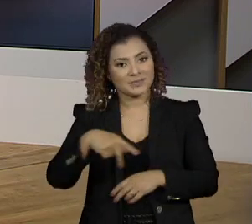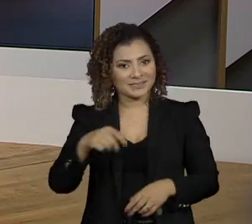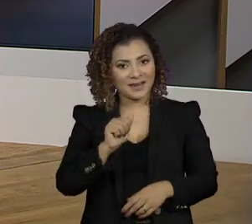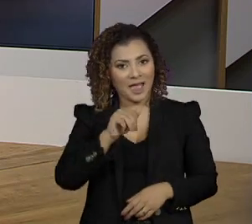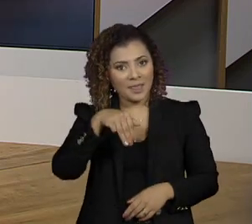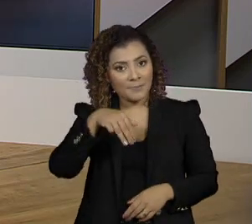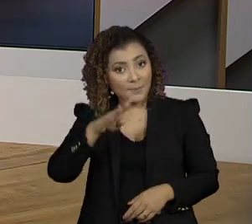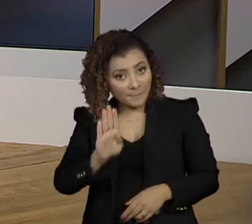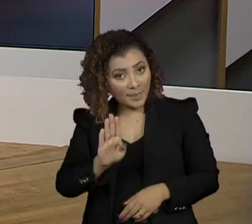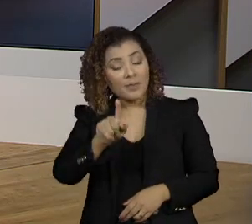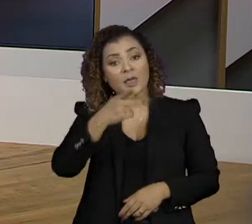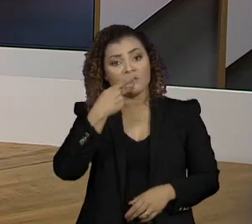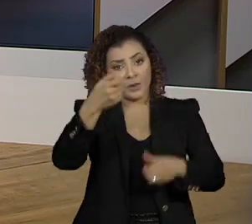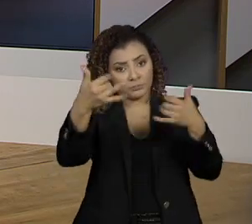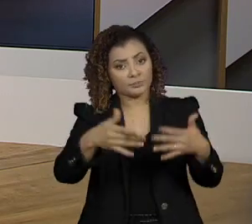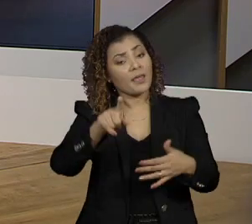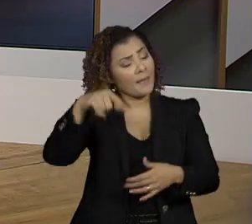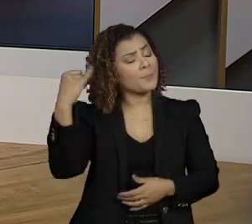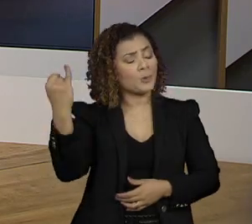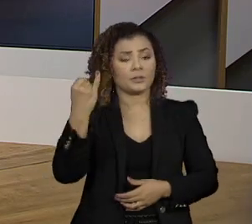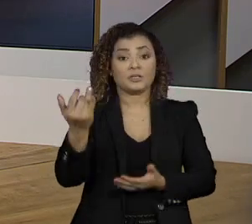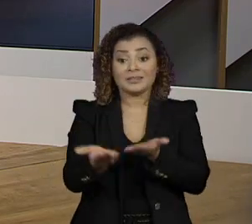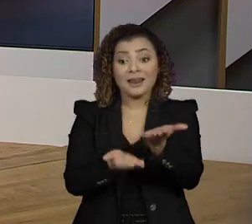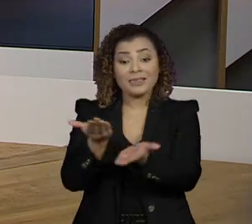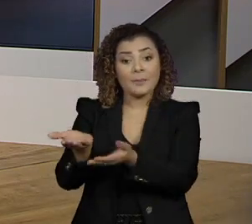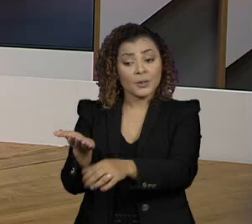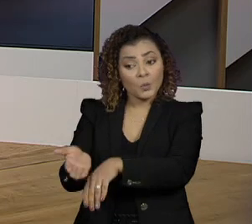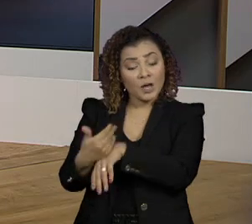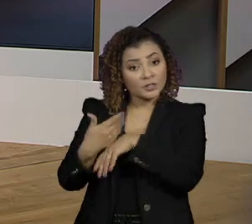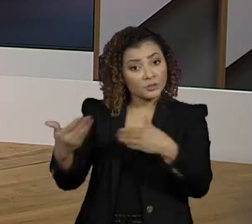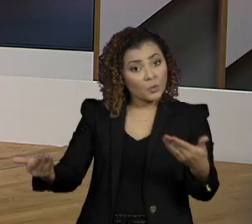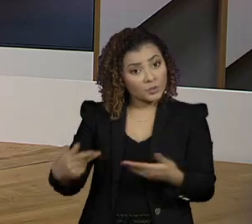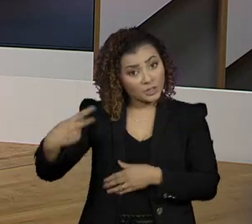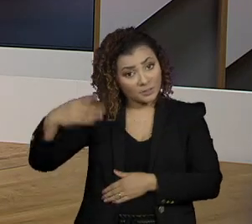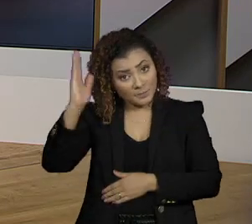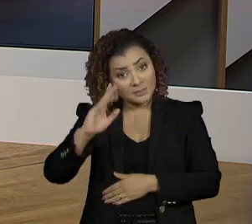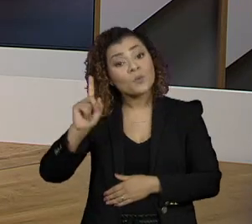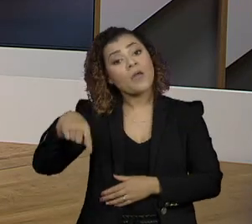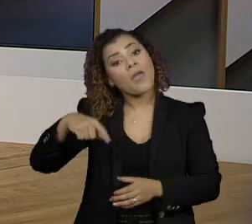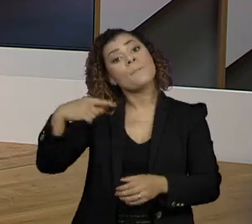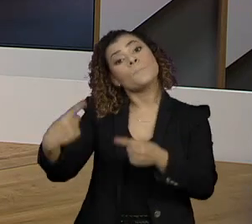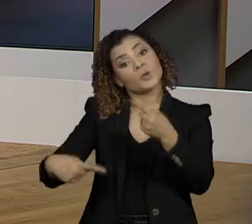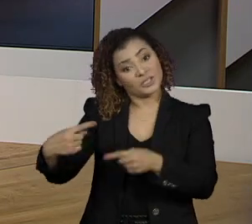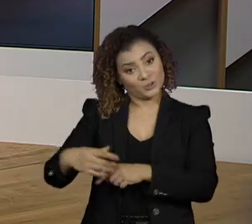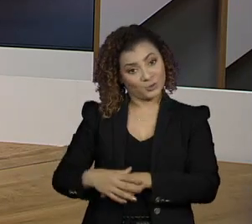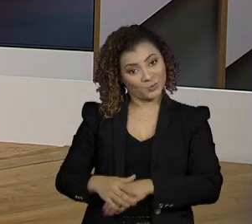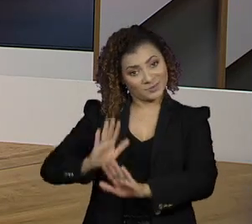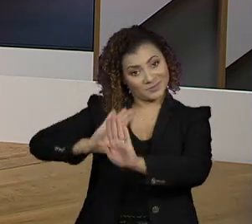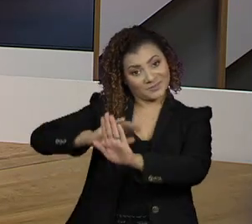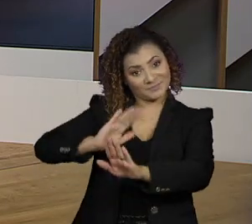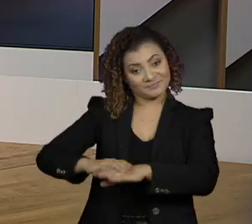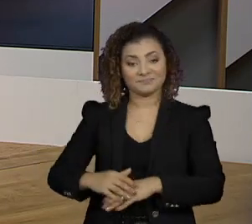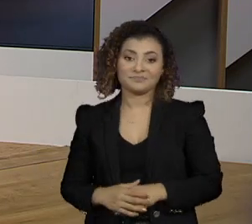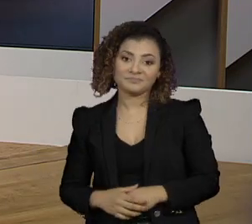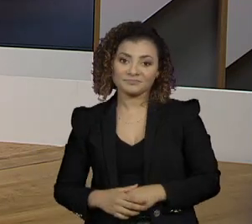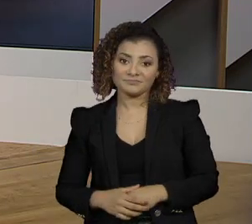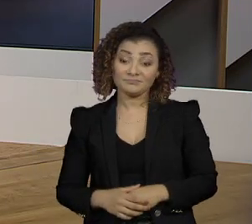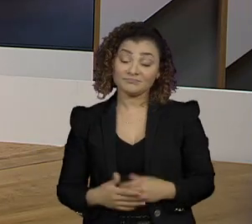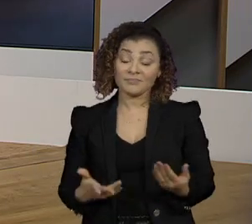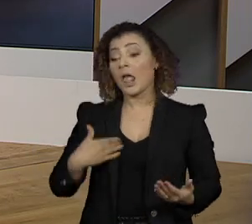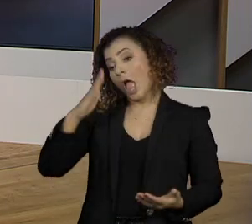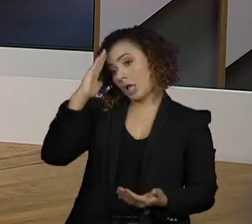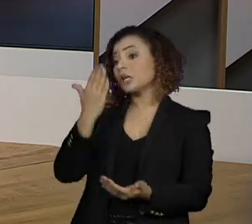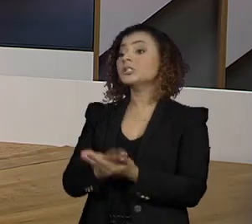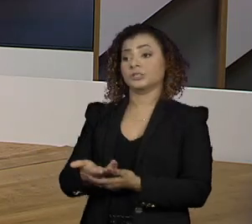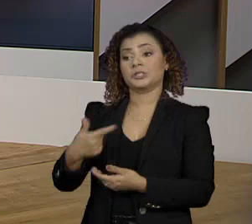é extremamente importante. O tratamento precoce hoje no Brasil é um movimento político. Ele está no domínio da crença.